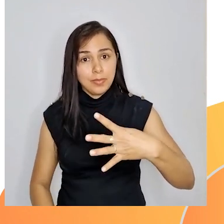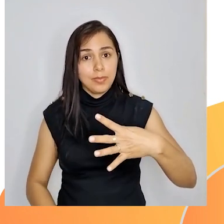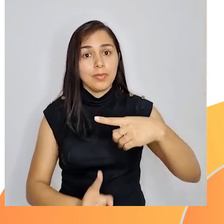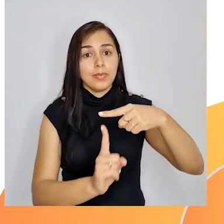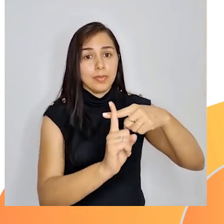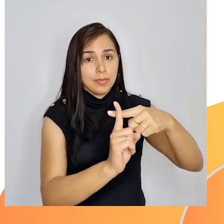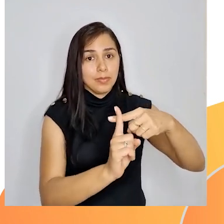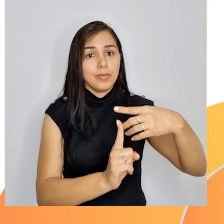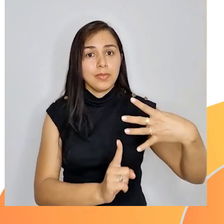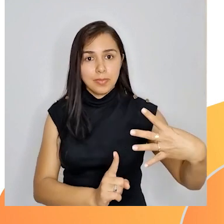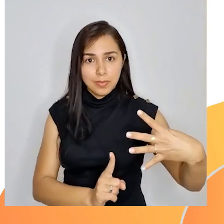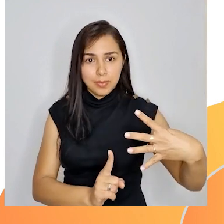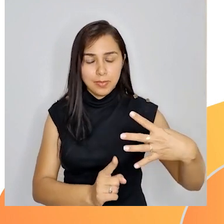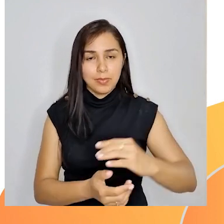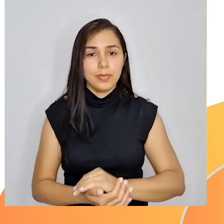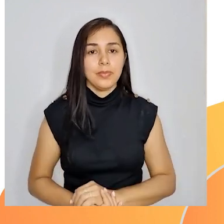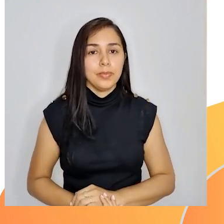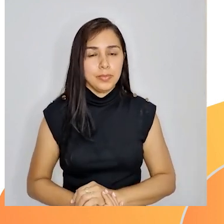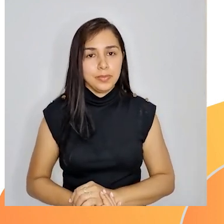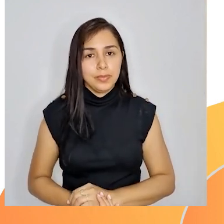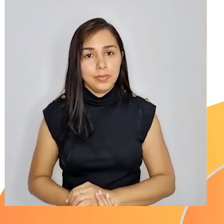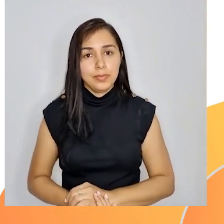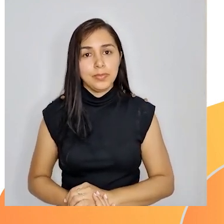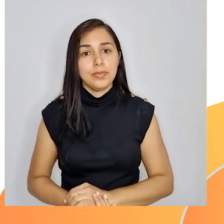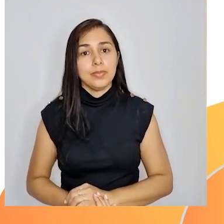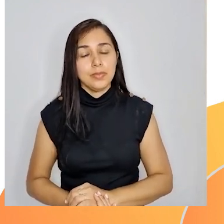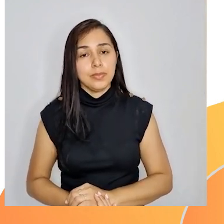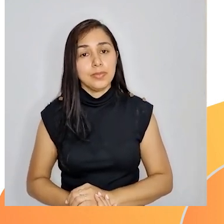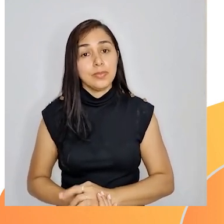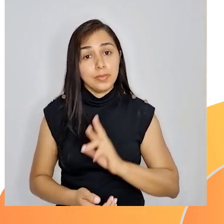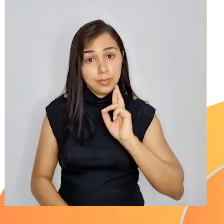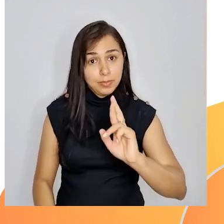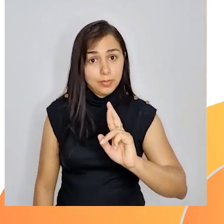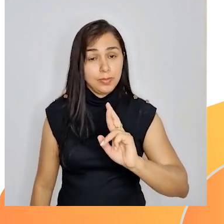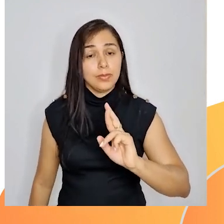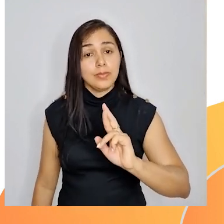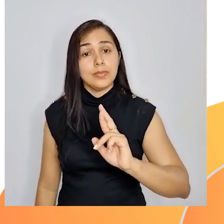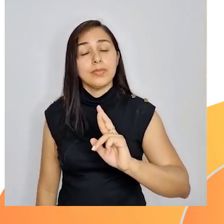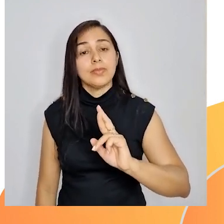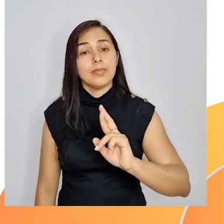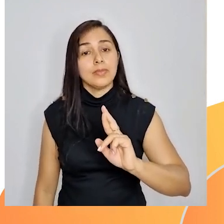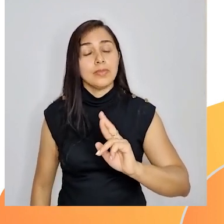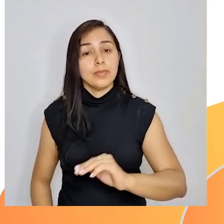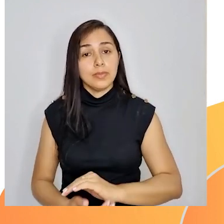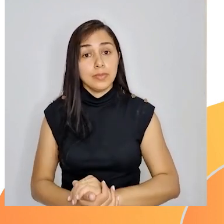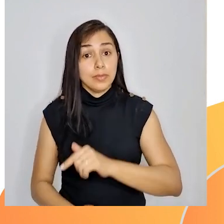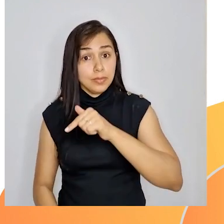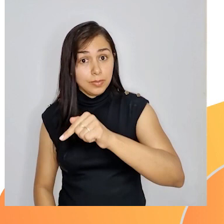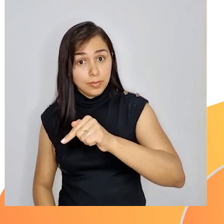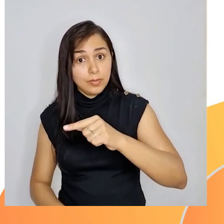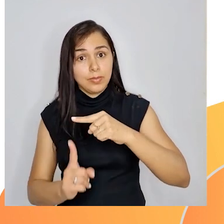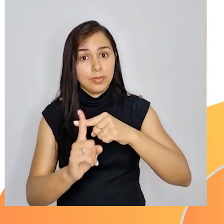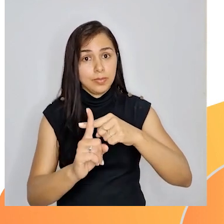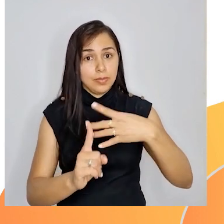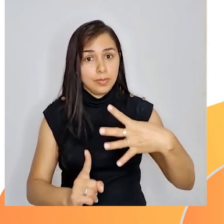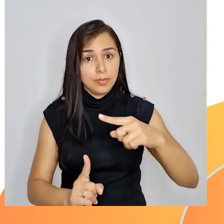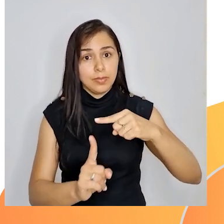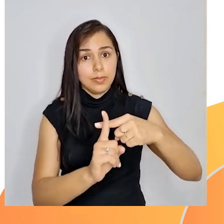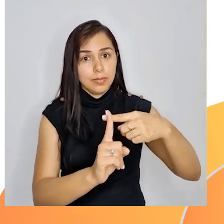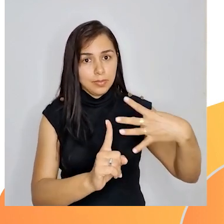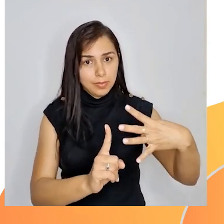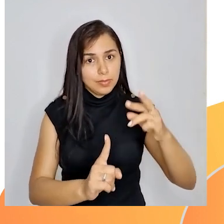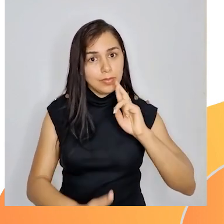7 + 4 nós temos 11 certo e 11 + 4 nós vamos ter 15 significa